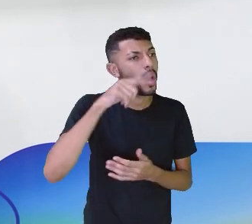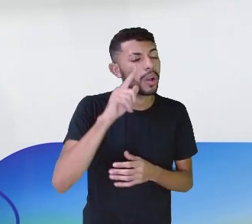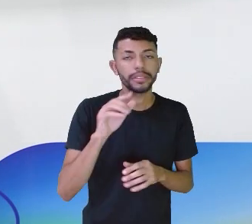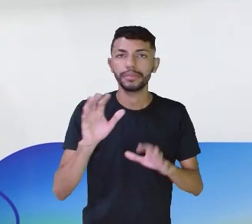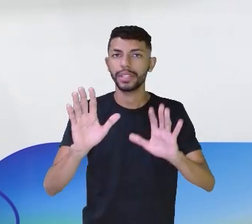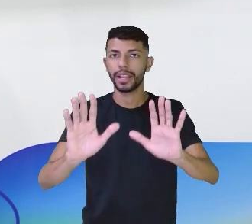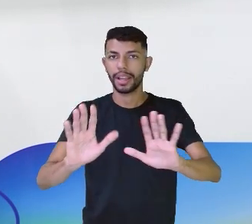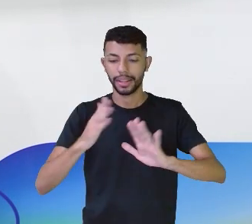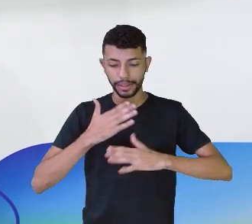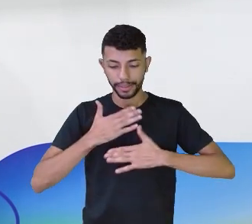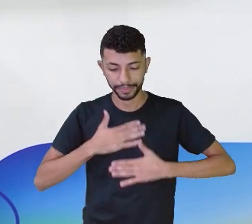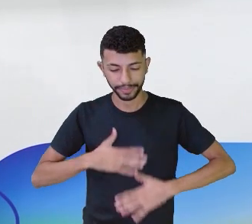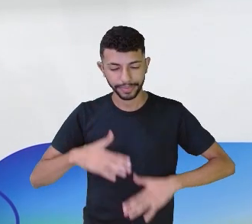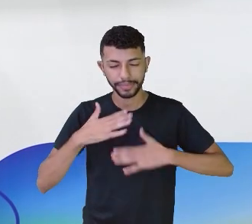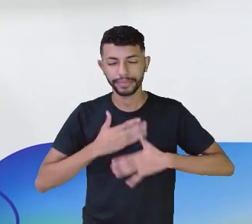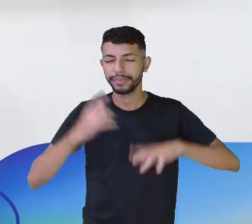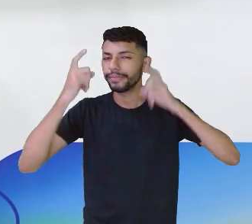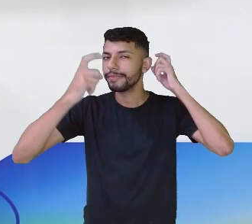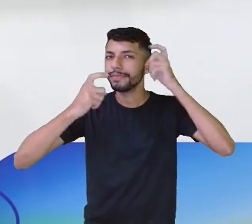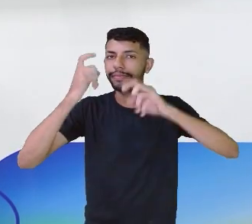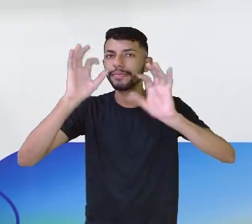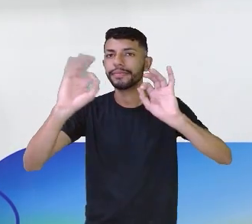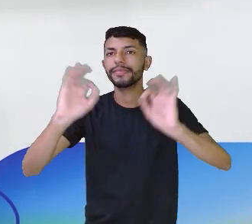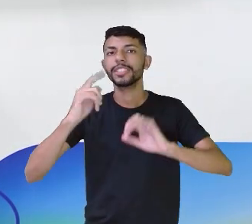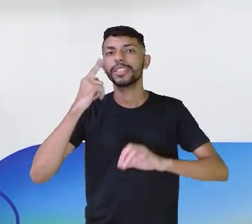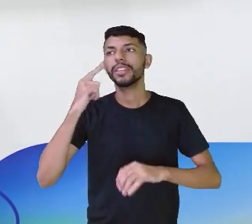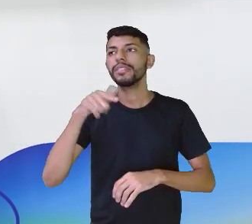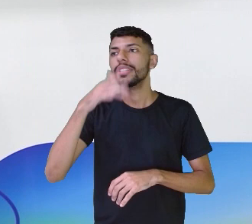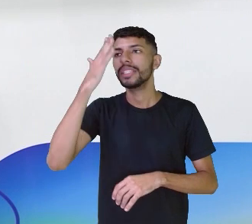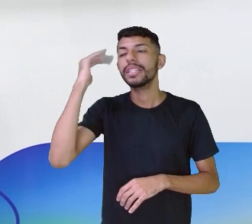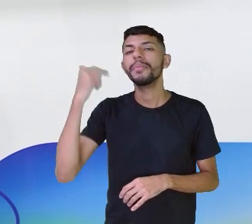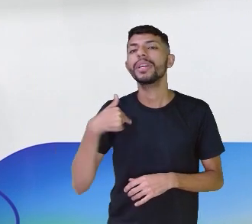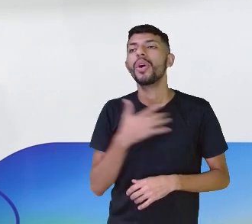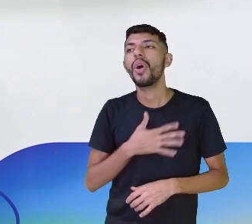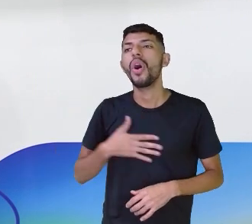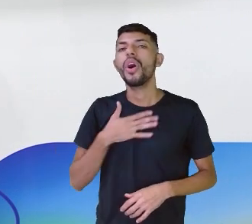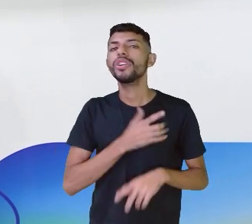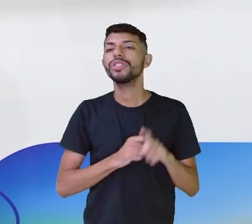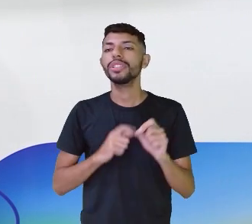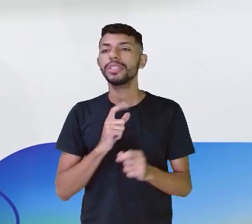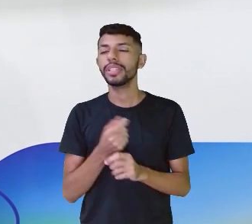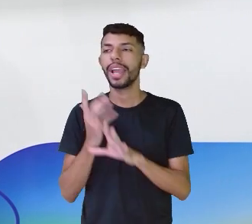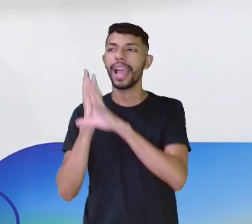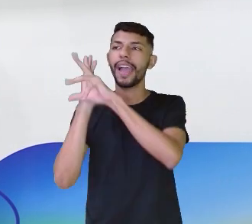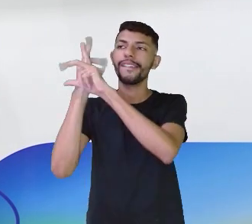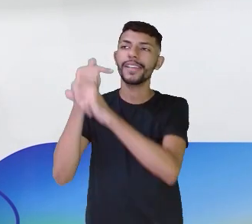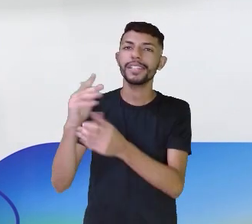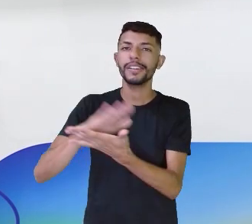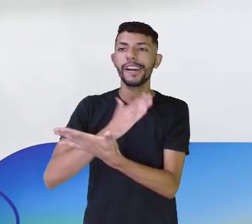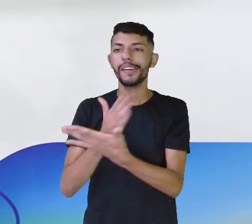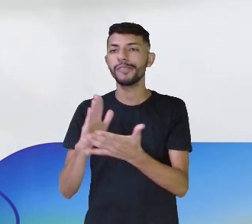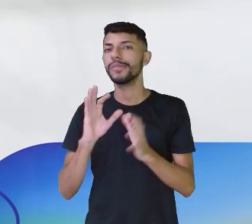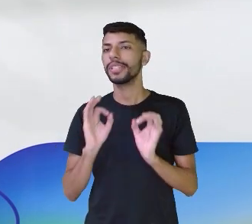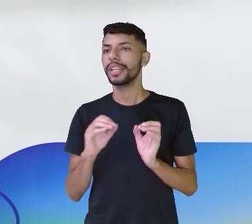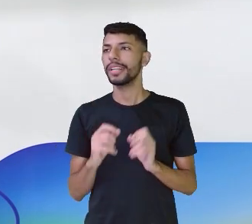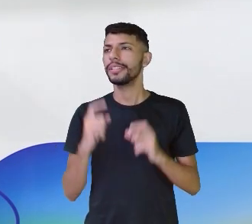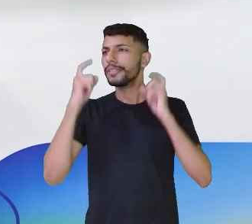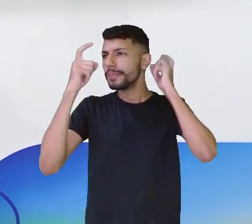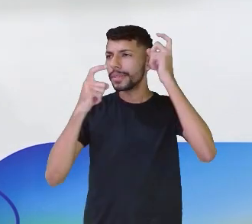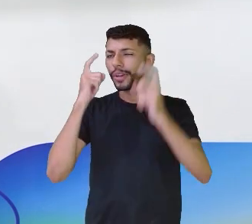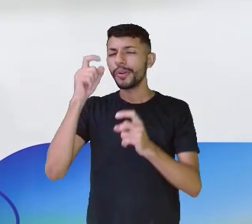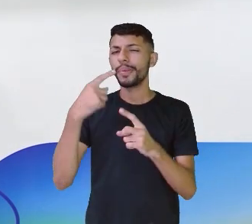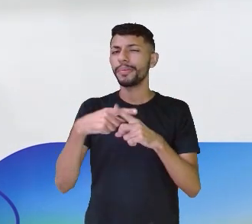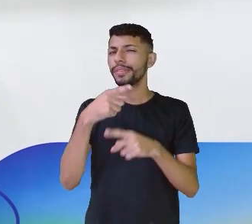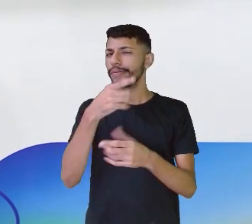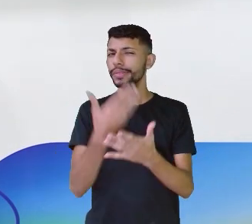preocupa, vocês sabem que eu gosto de fazer algumas revisões, né? Não fica preocupado se você perdeu. Trarei de